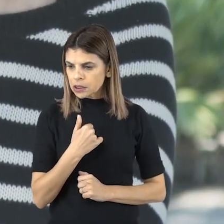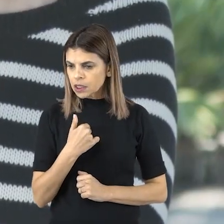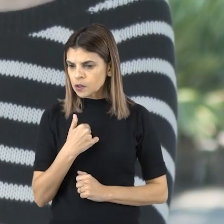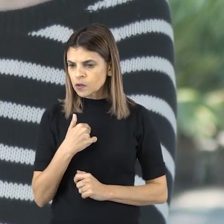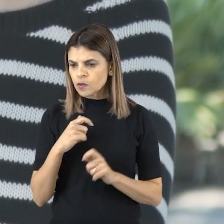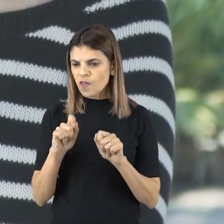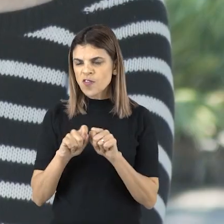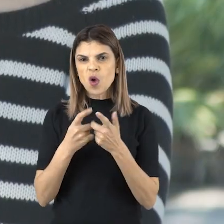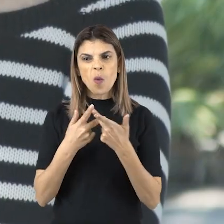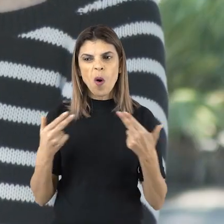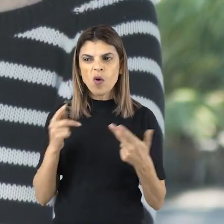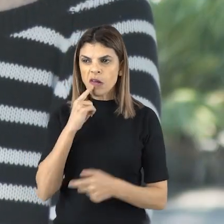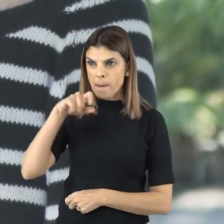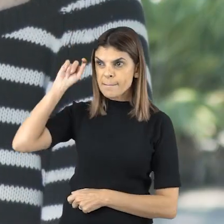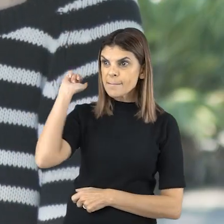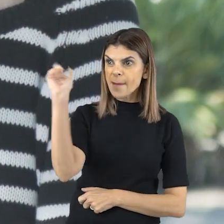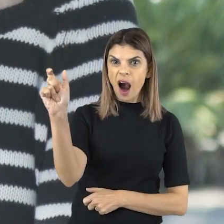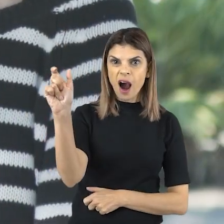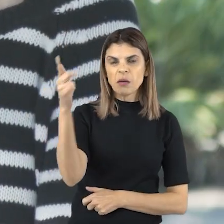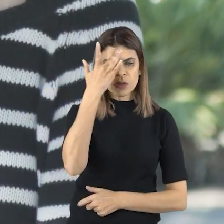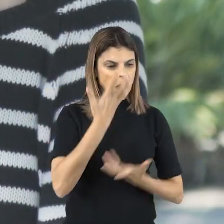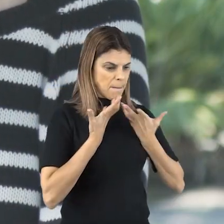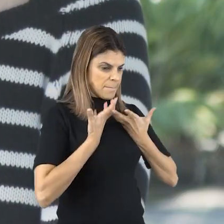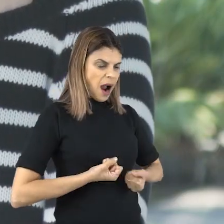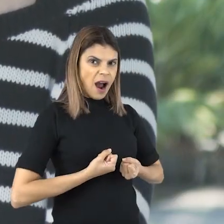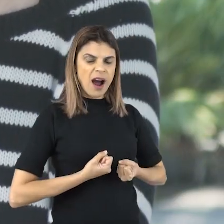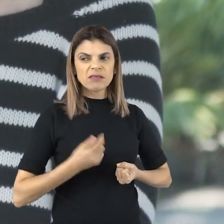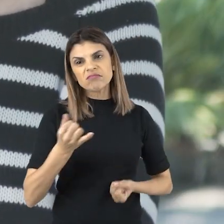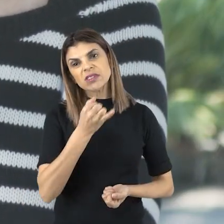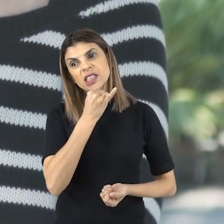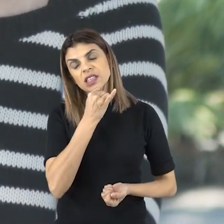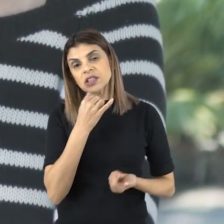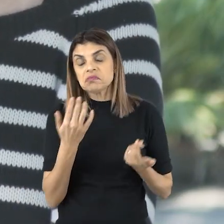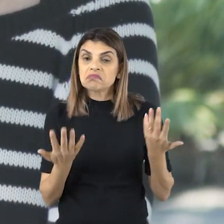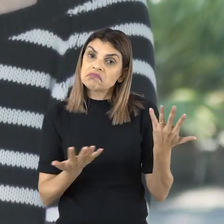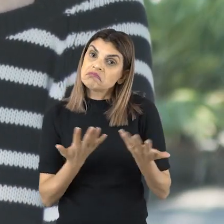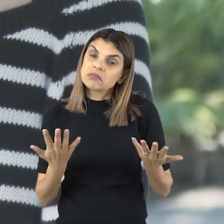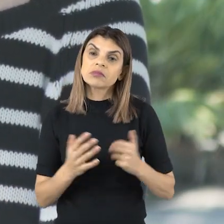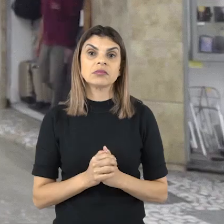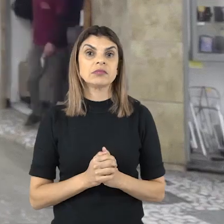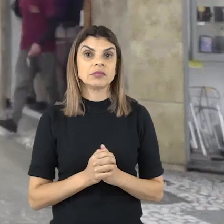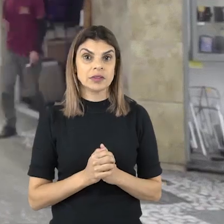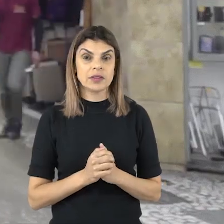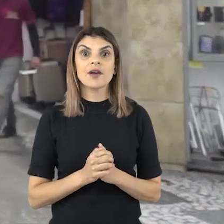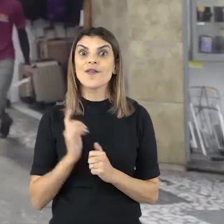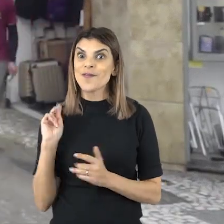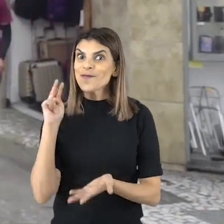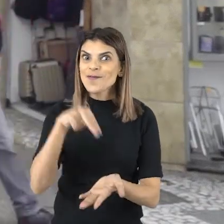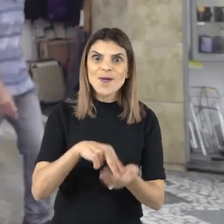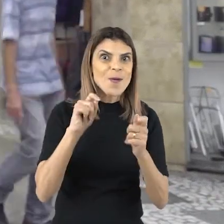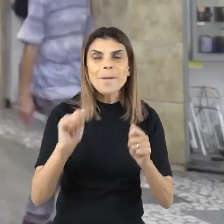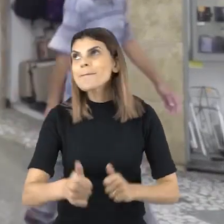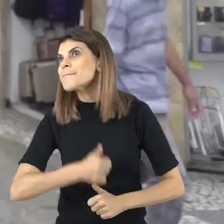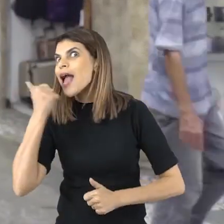tenha falado alguma coisa de repente pra alguém que machucou a pessoa ficou triste. Ter passado um carnaval no Rio